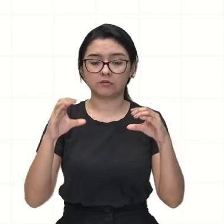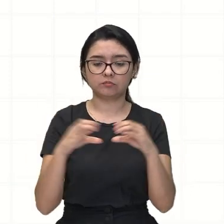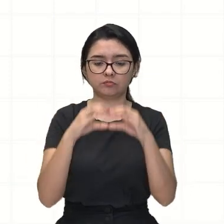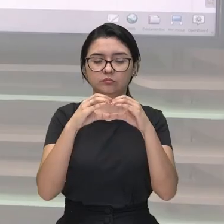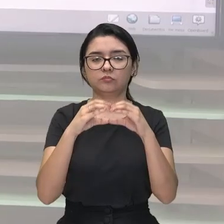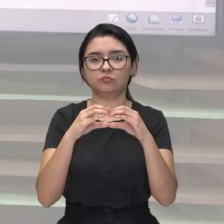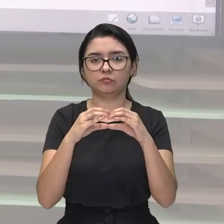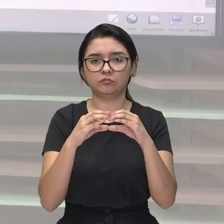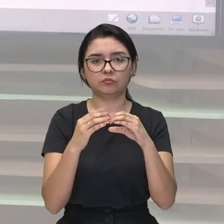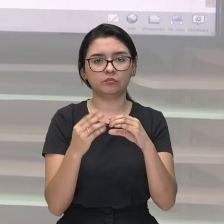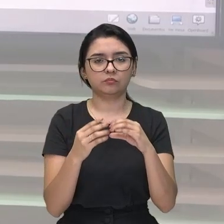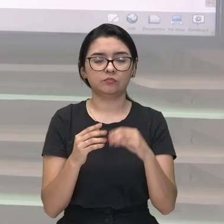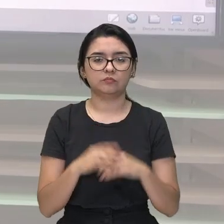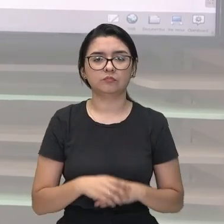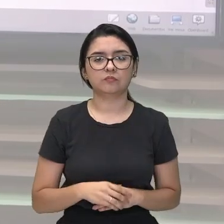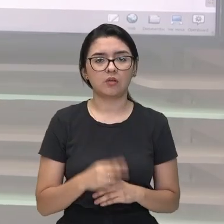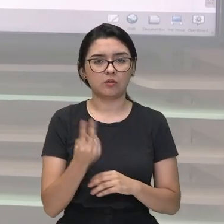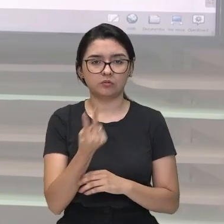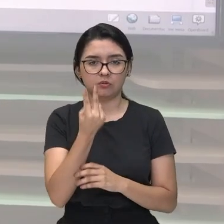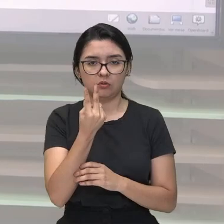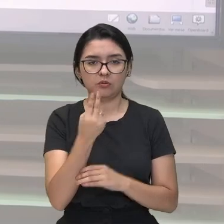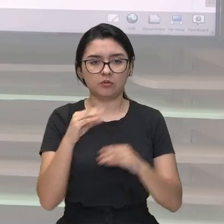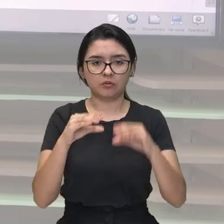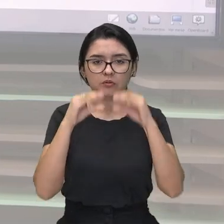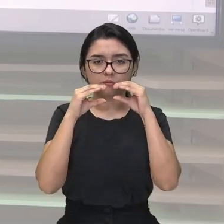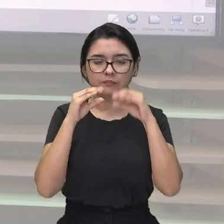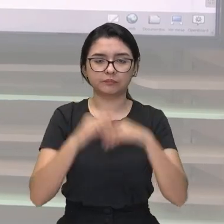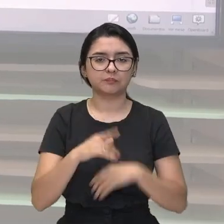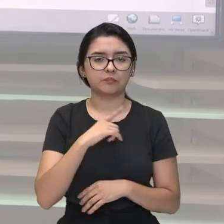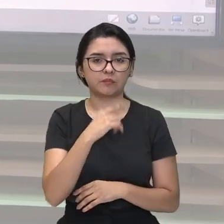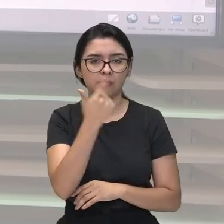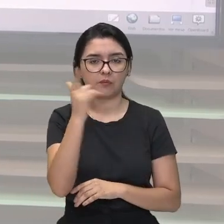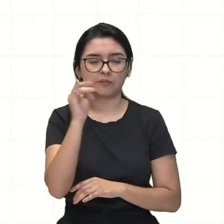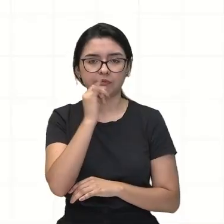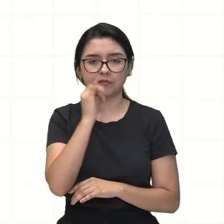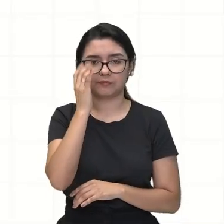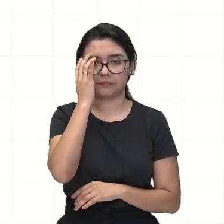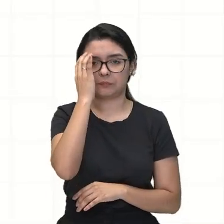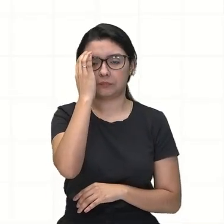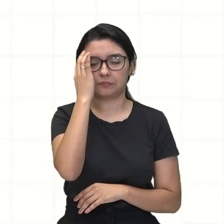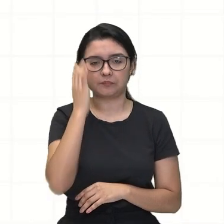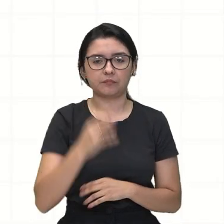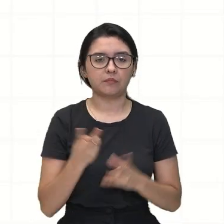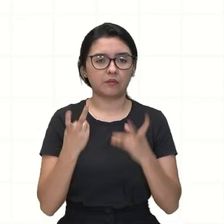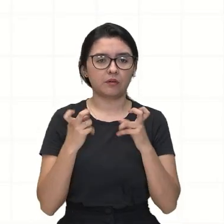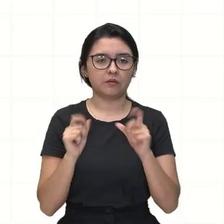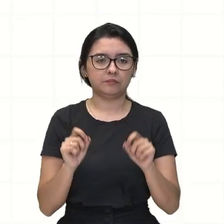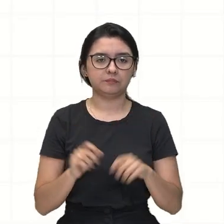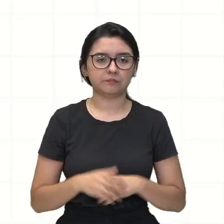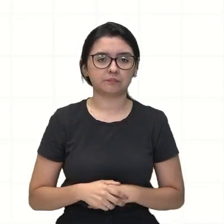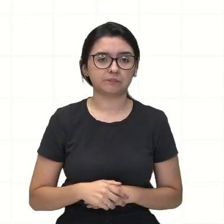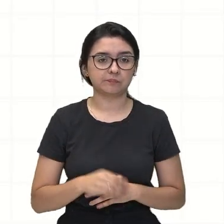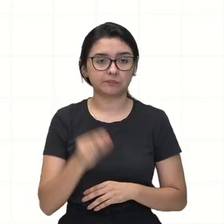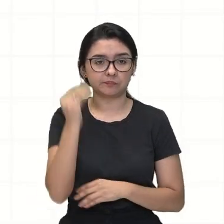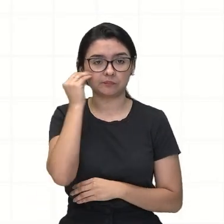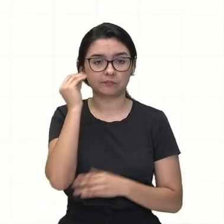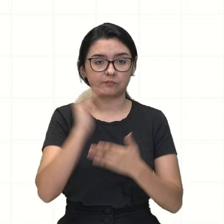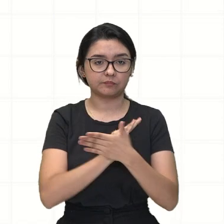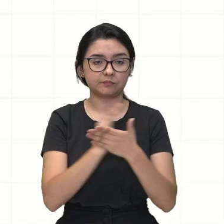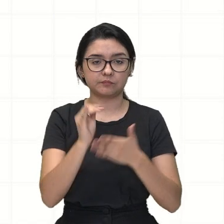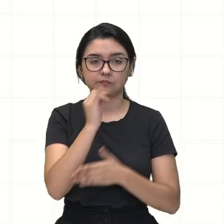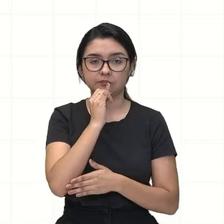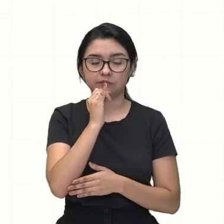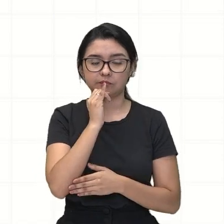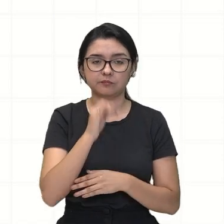total 2 sanduíches, beleza? Vem comigo porque tem mais alguns exemplos aqui. Vejam só. Pessoal, olha só exemplos aqui de frações